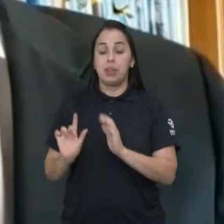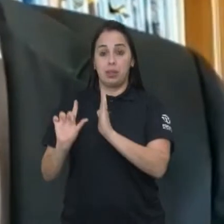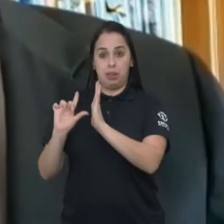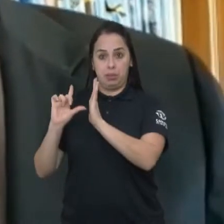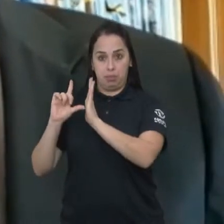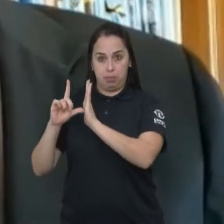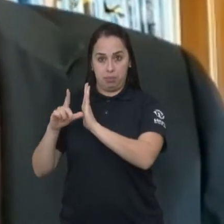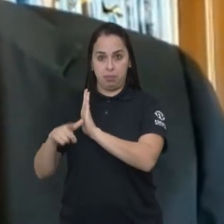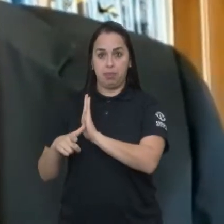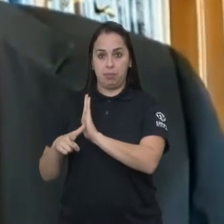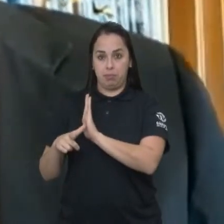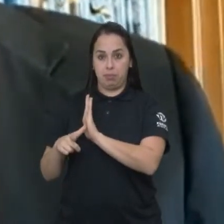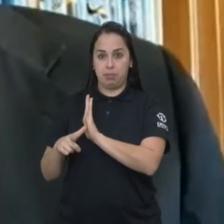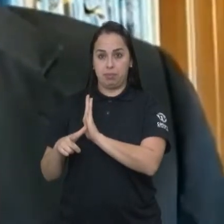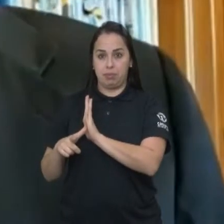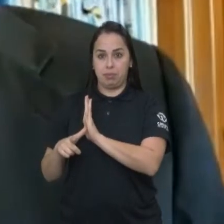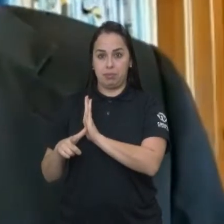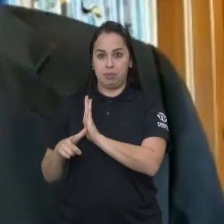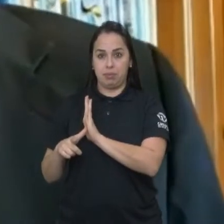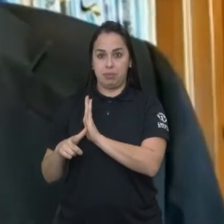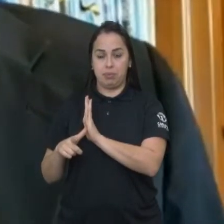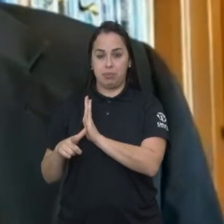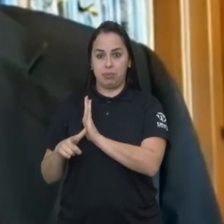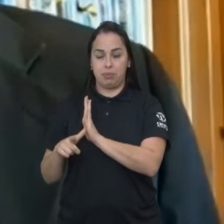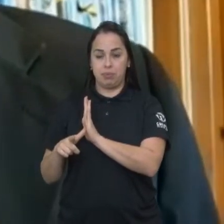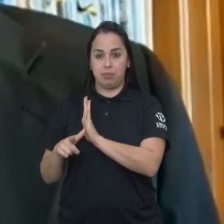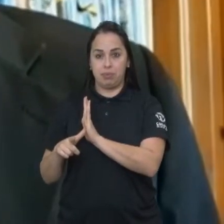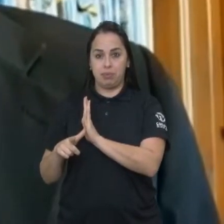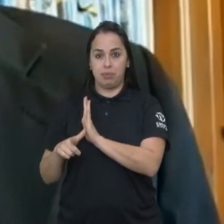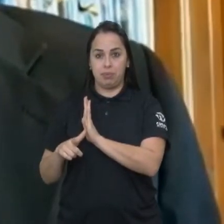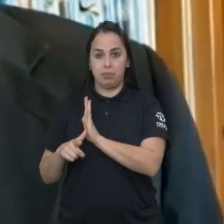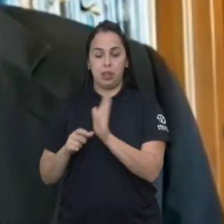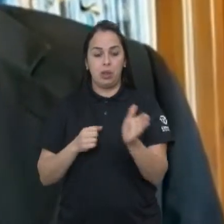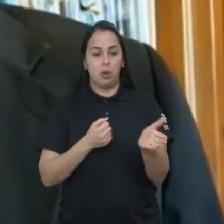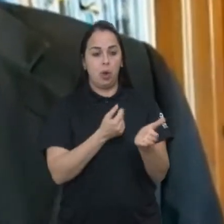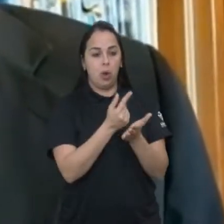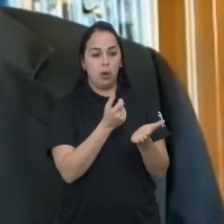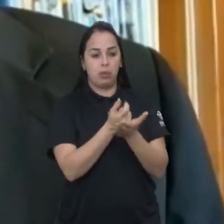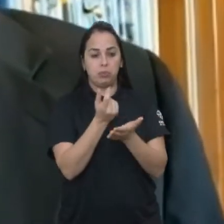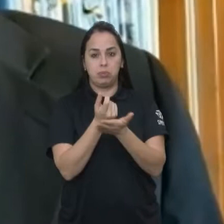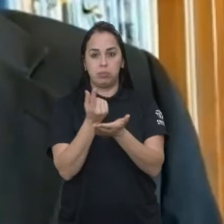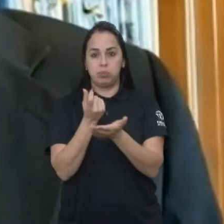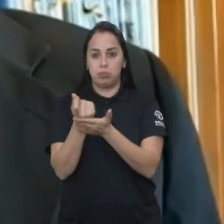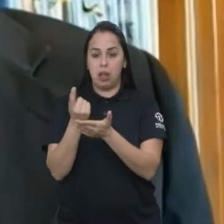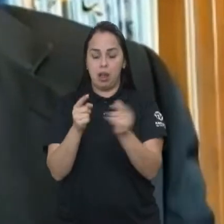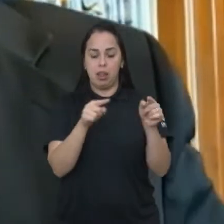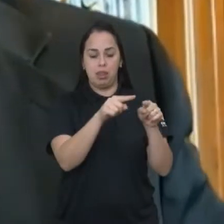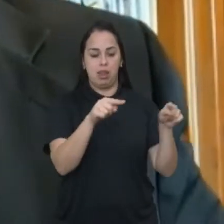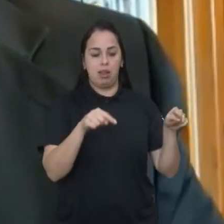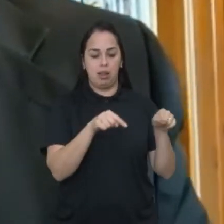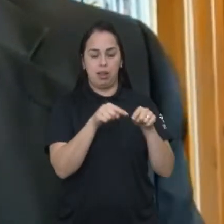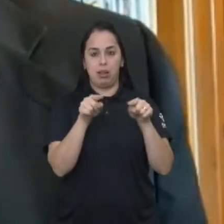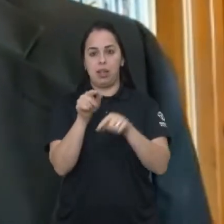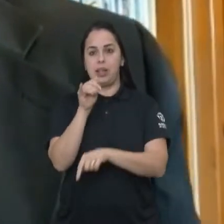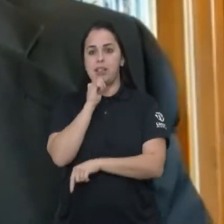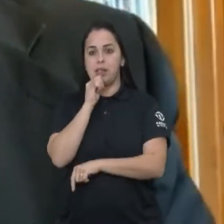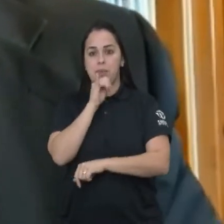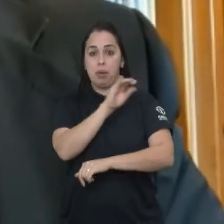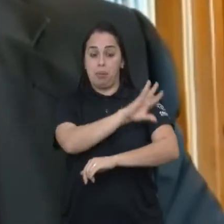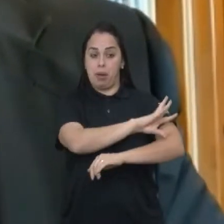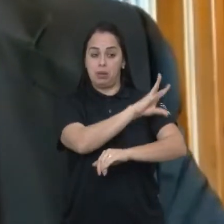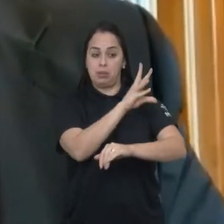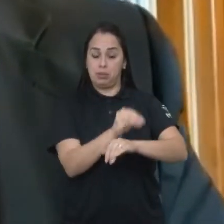gestões para aquisição de importantes áreas para a cidade, como o Parque Tecnológico,